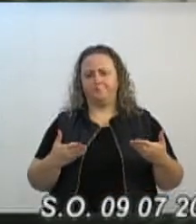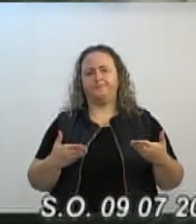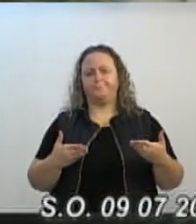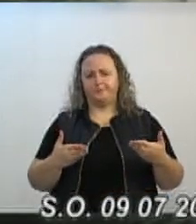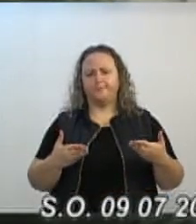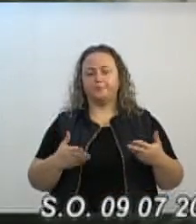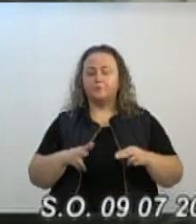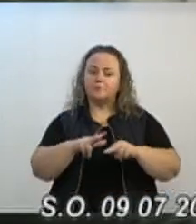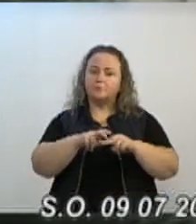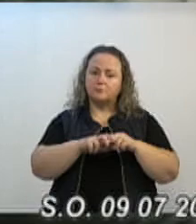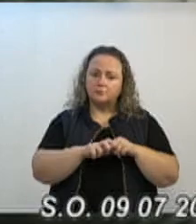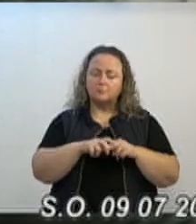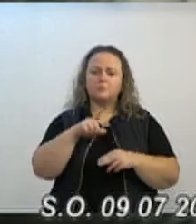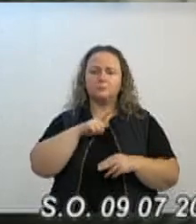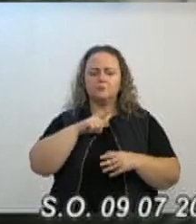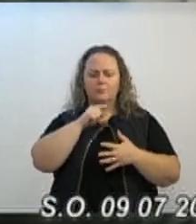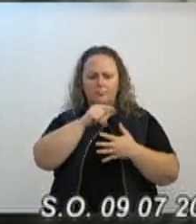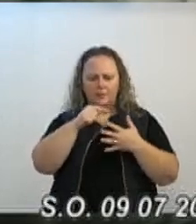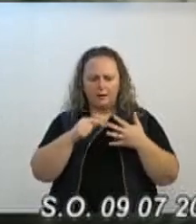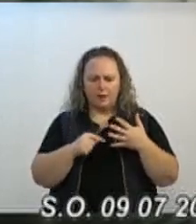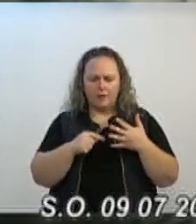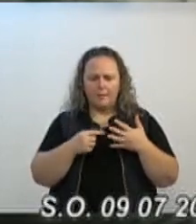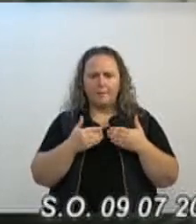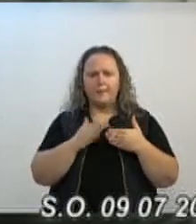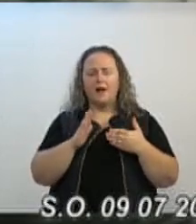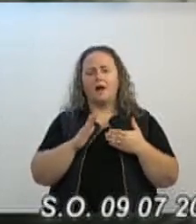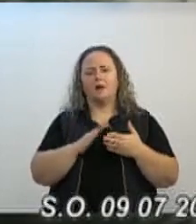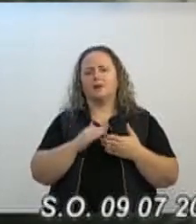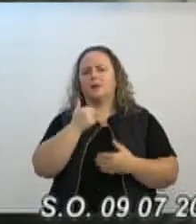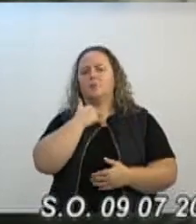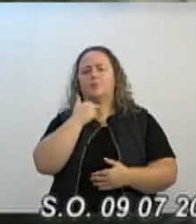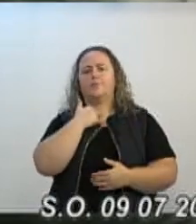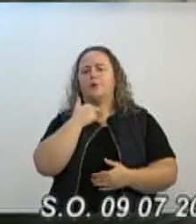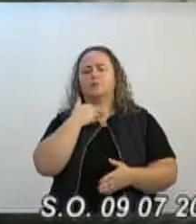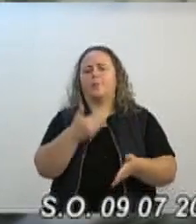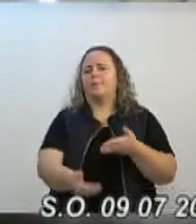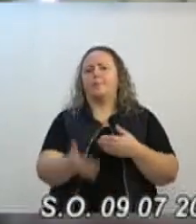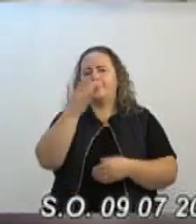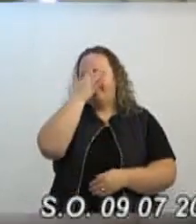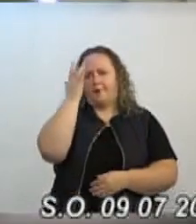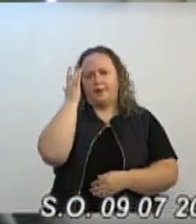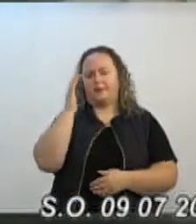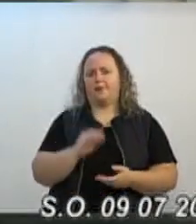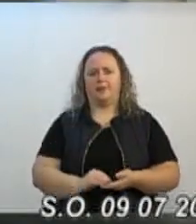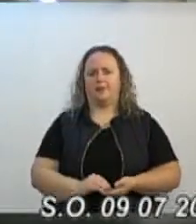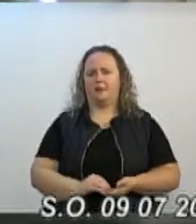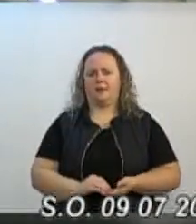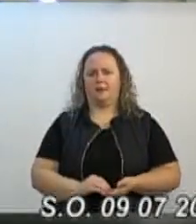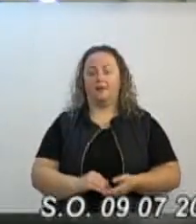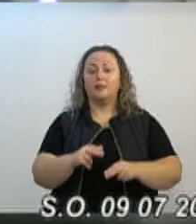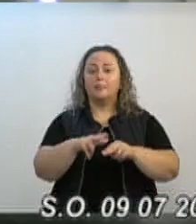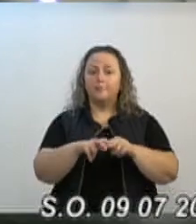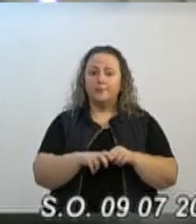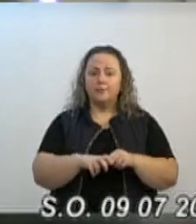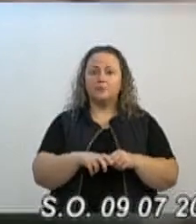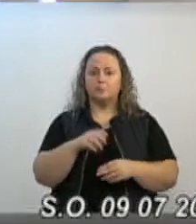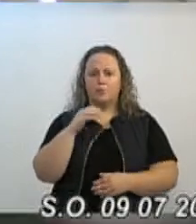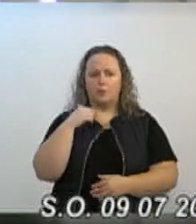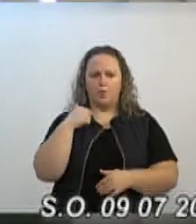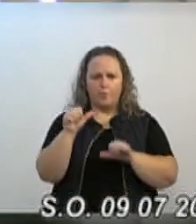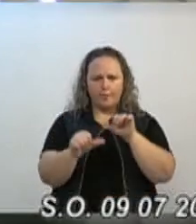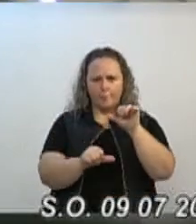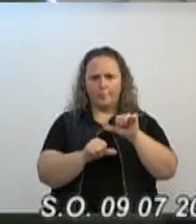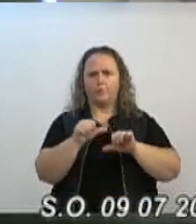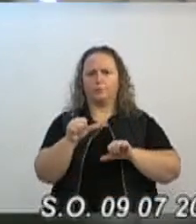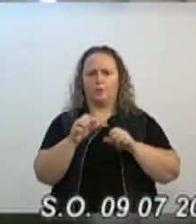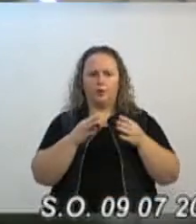são muito maiores, inclusive, do que as questões da política. Eu não quero perder nenhuma pessoa próxima por conta disso. Então, eu acho que se a gente fez uma mudança tecnológica na casa que me